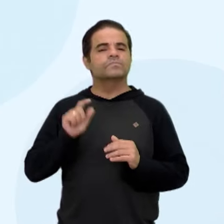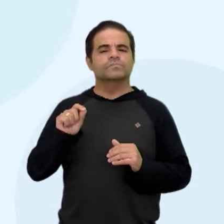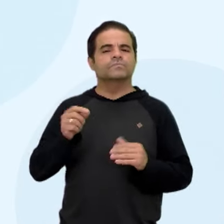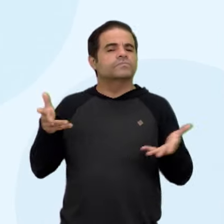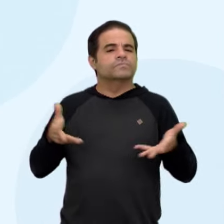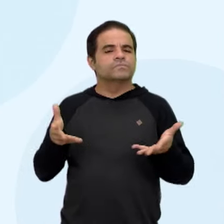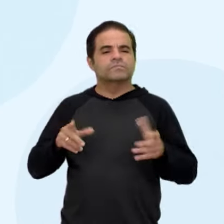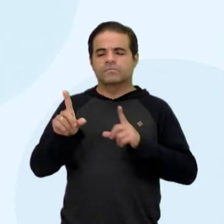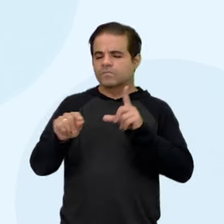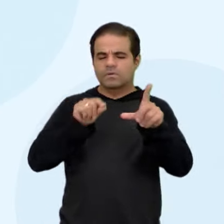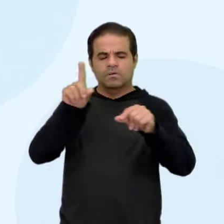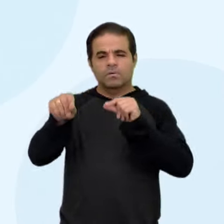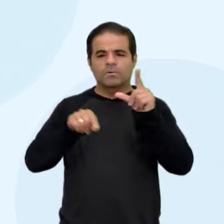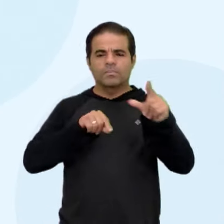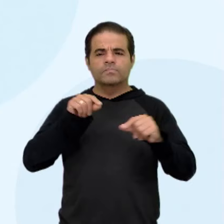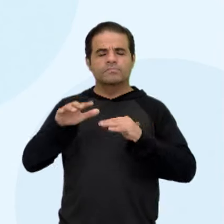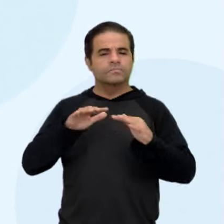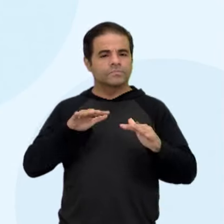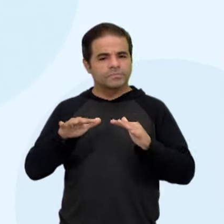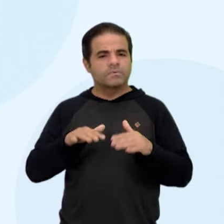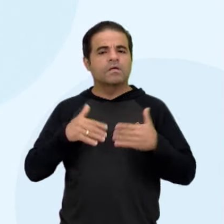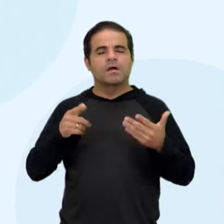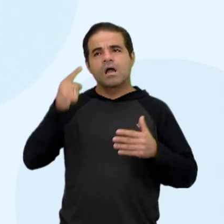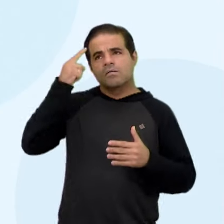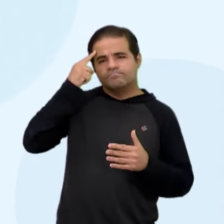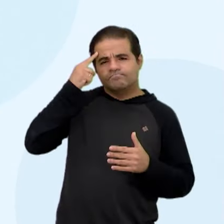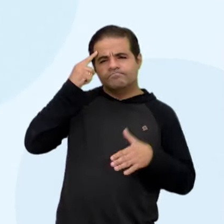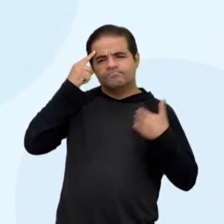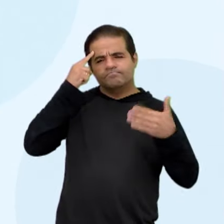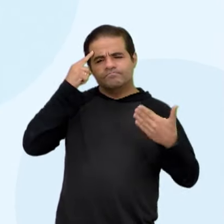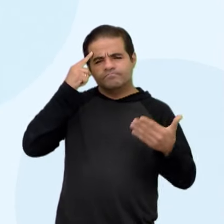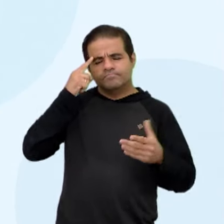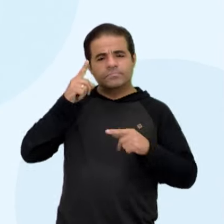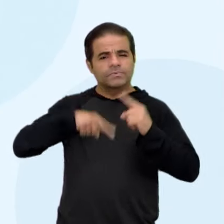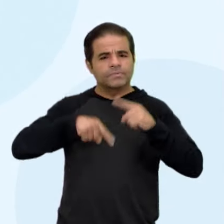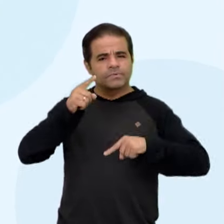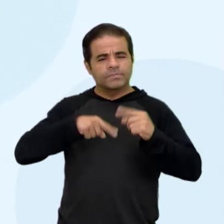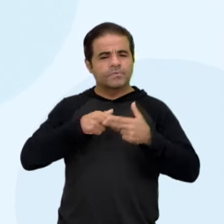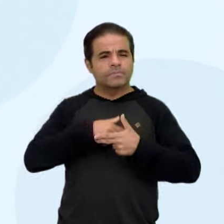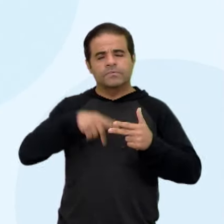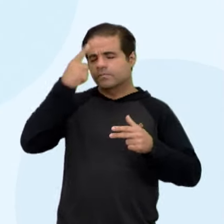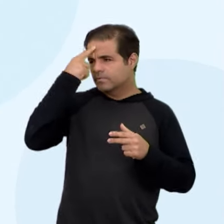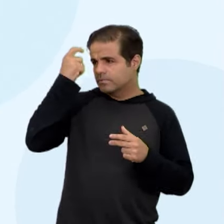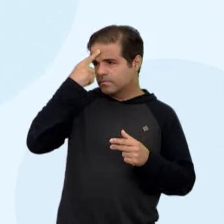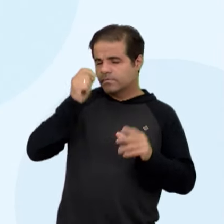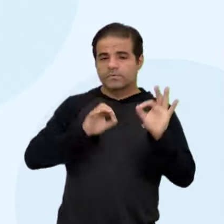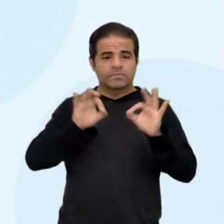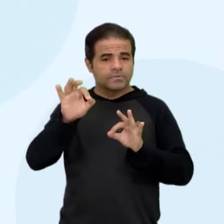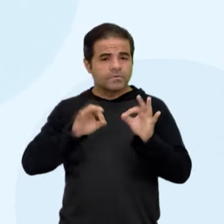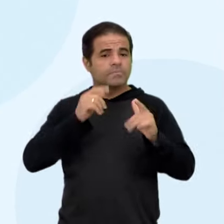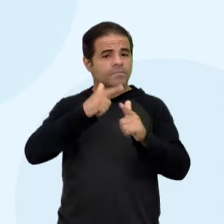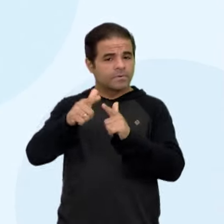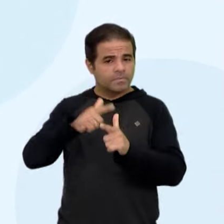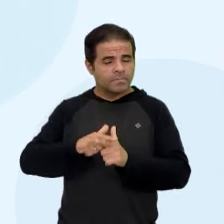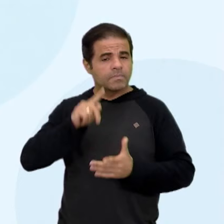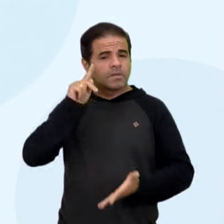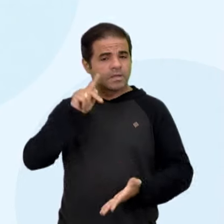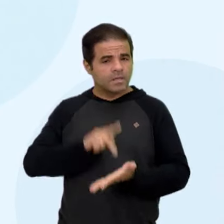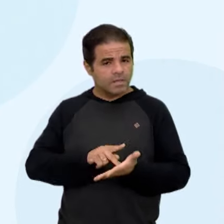hoje: selecionar e mobilizar intencionalmente recursos criativos para resolver problemas